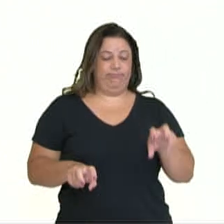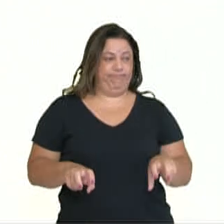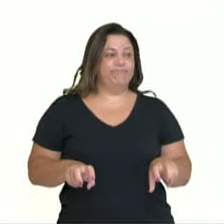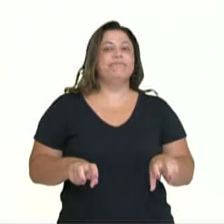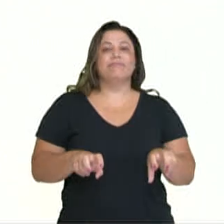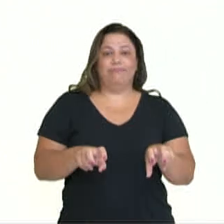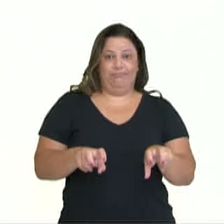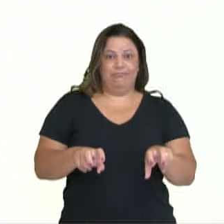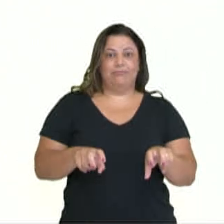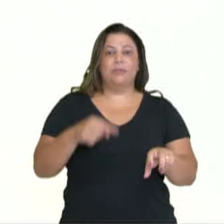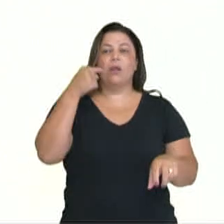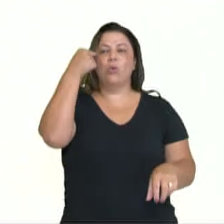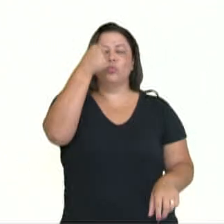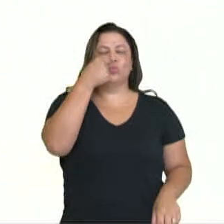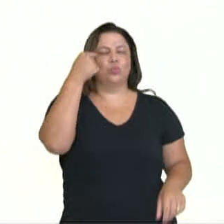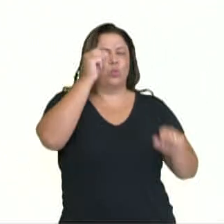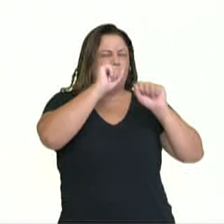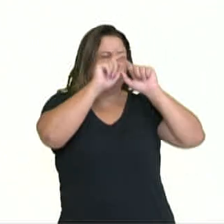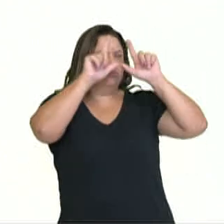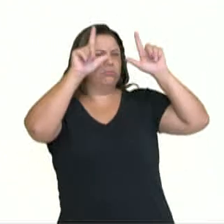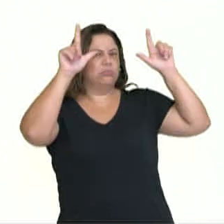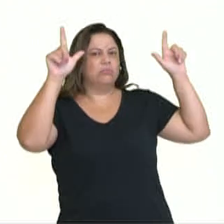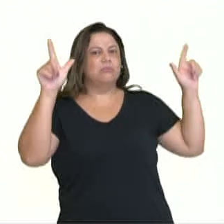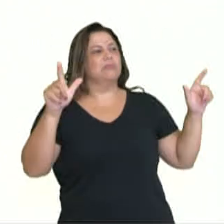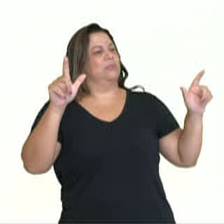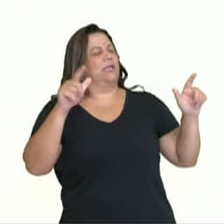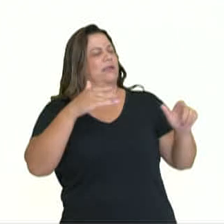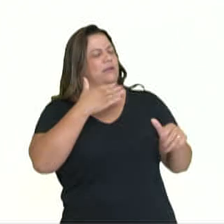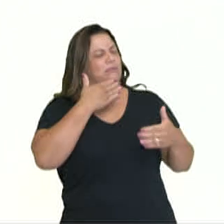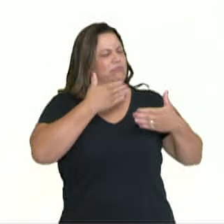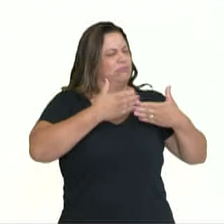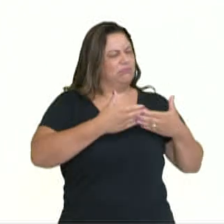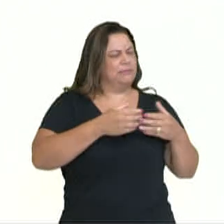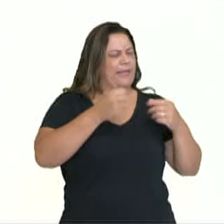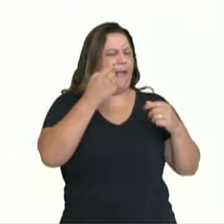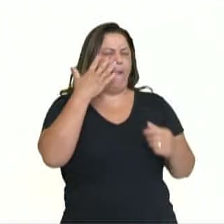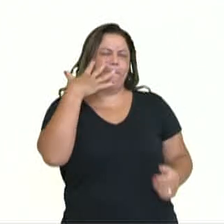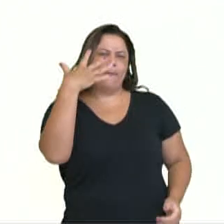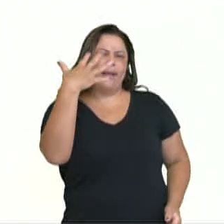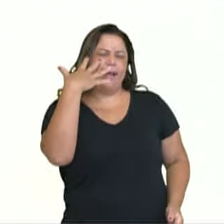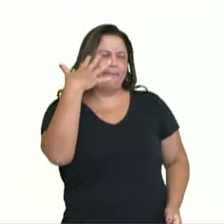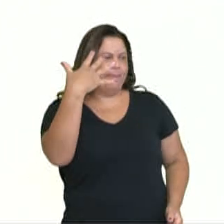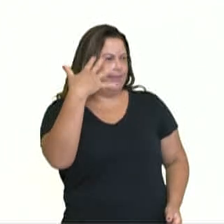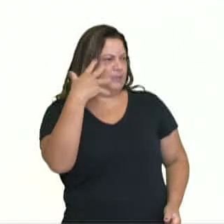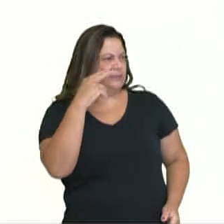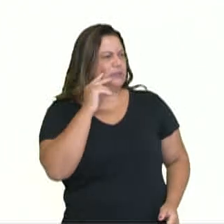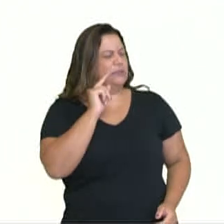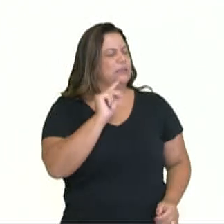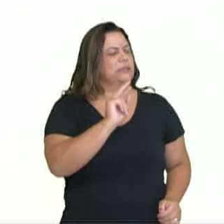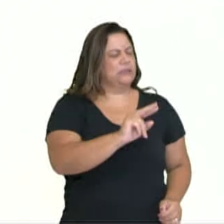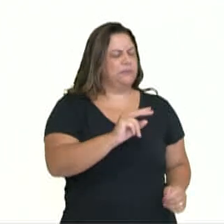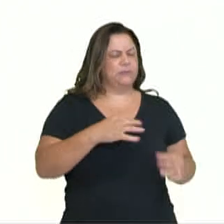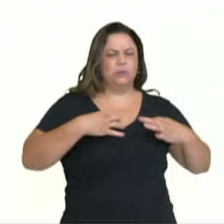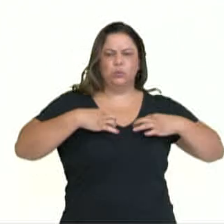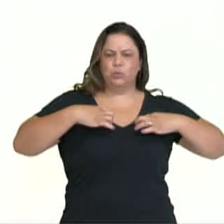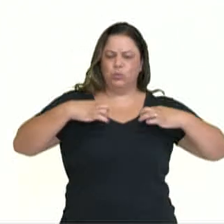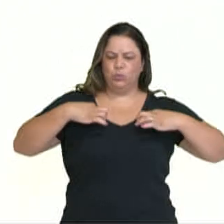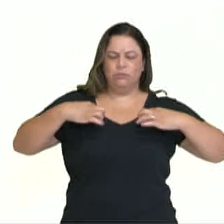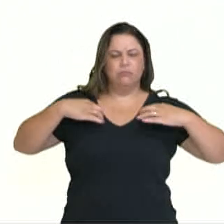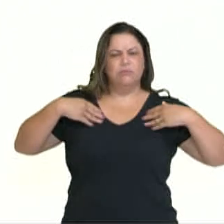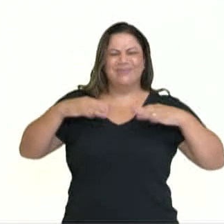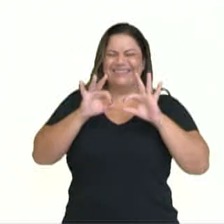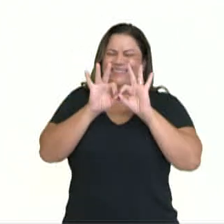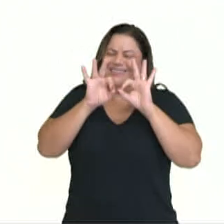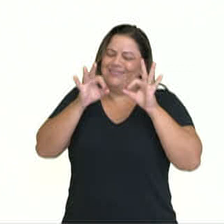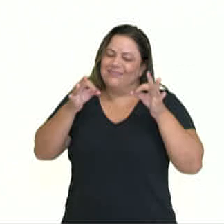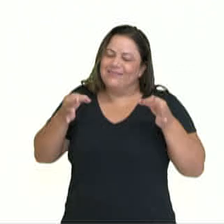Tinha belos olhos claros, extraordinariamente brilhantes. Reparei que suas roupas,